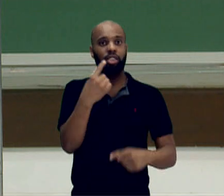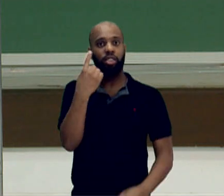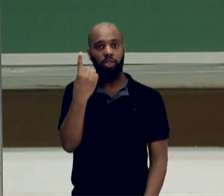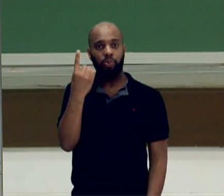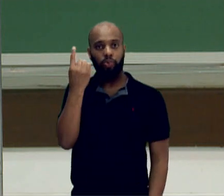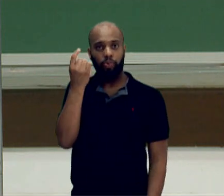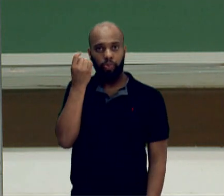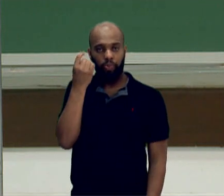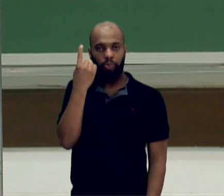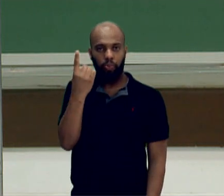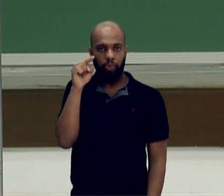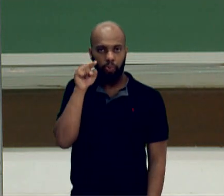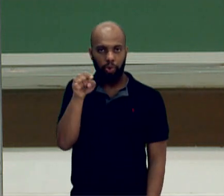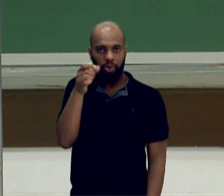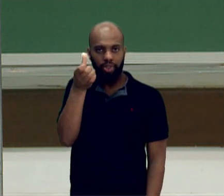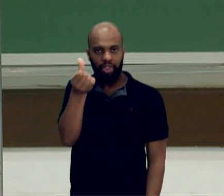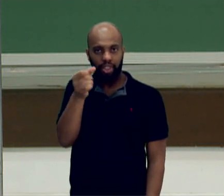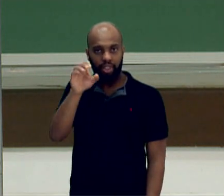1.609, não é?